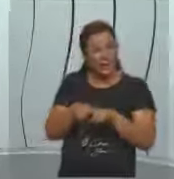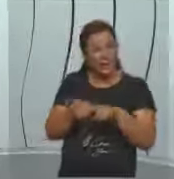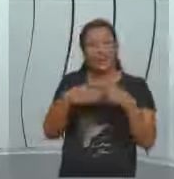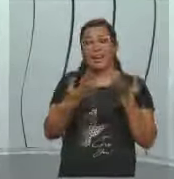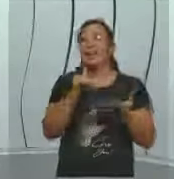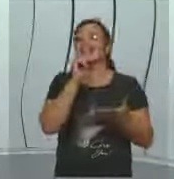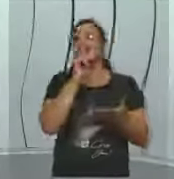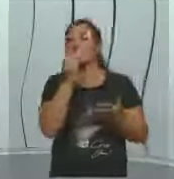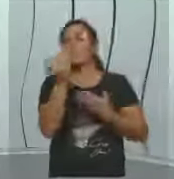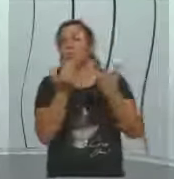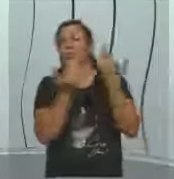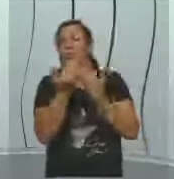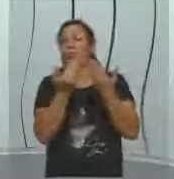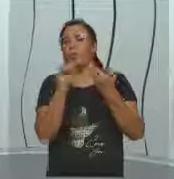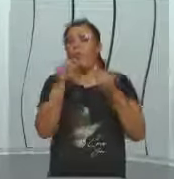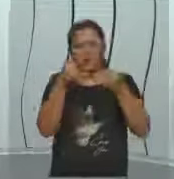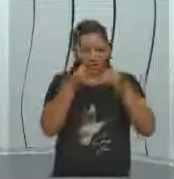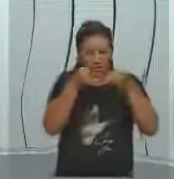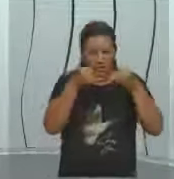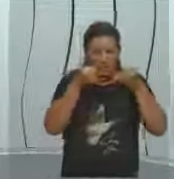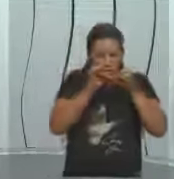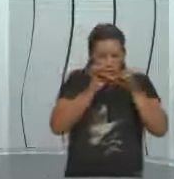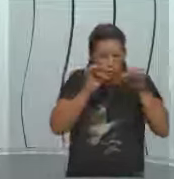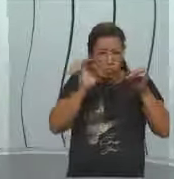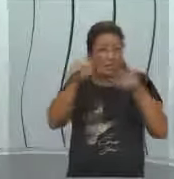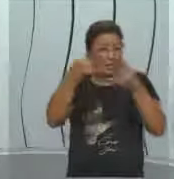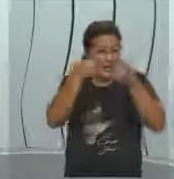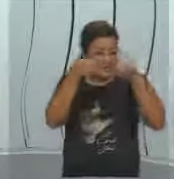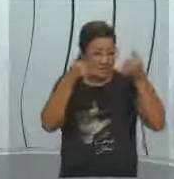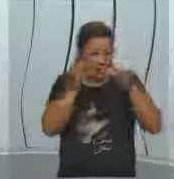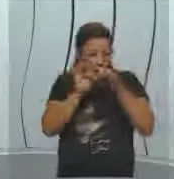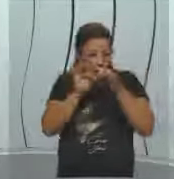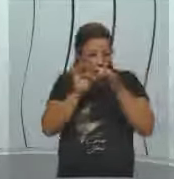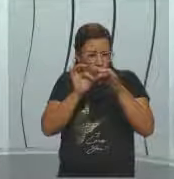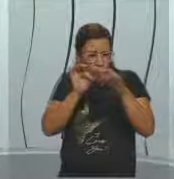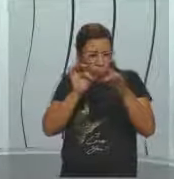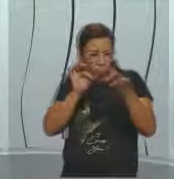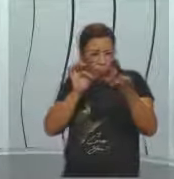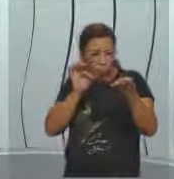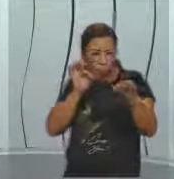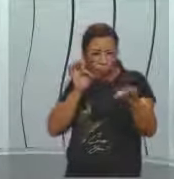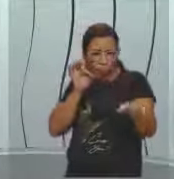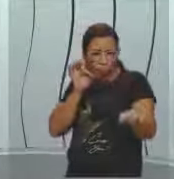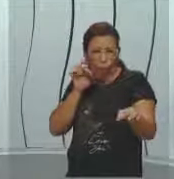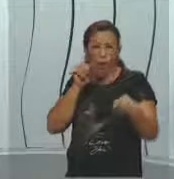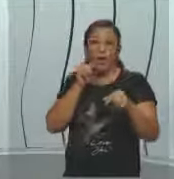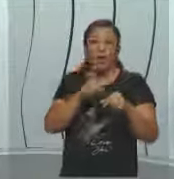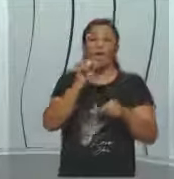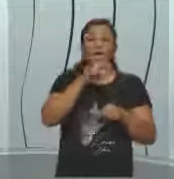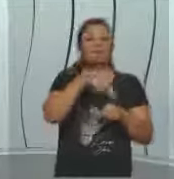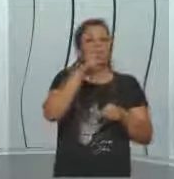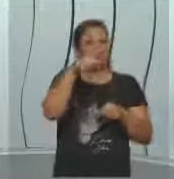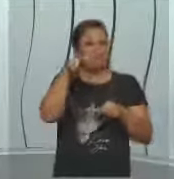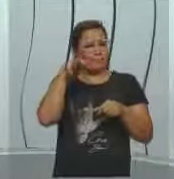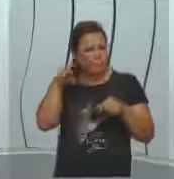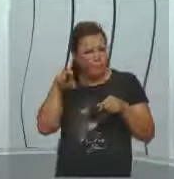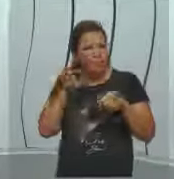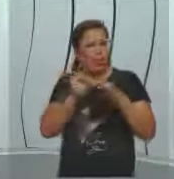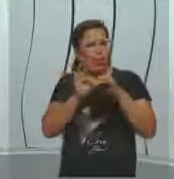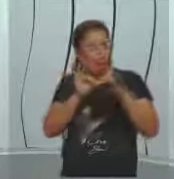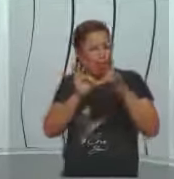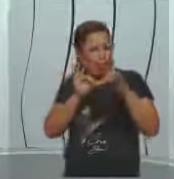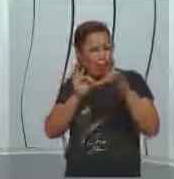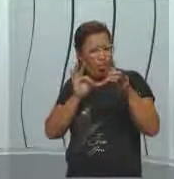é justamente o comprimento desse fio. Quanto mais extenso ele for, maior será a resistência que ele vai impor ao movimento